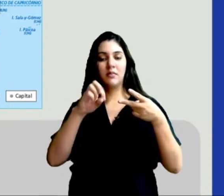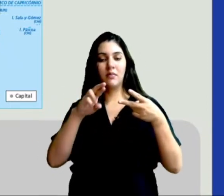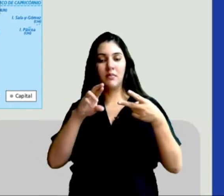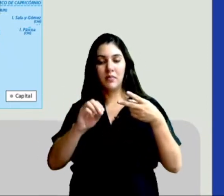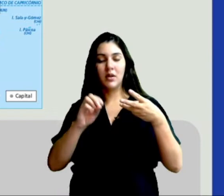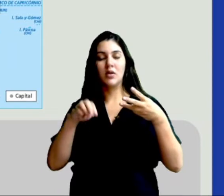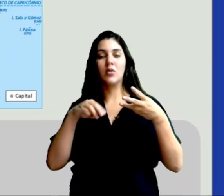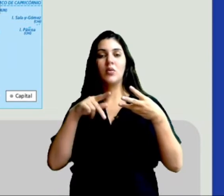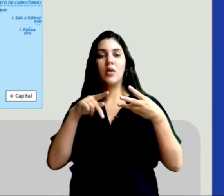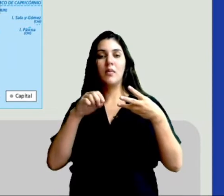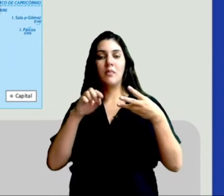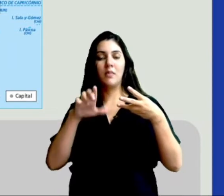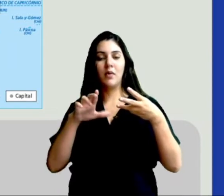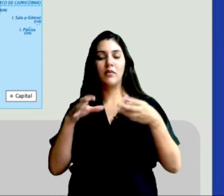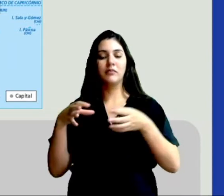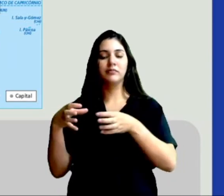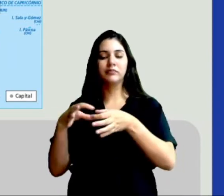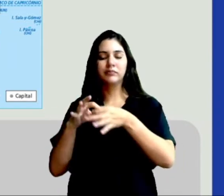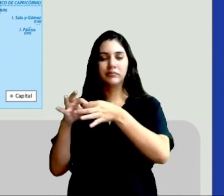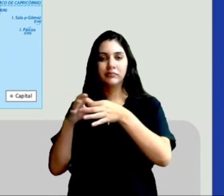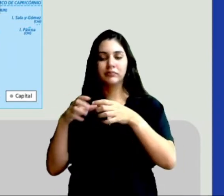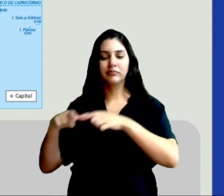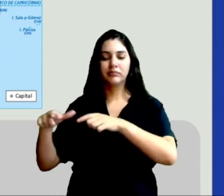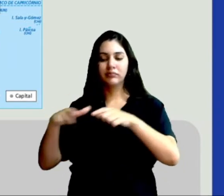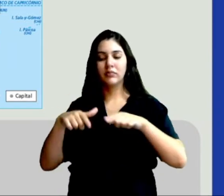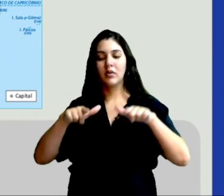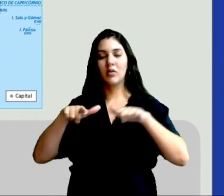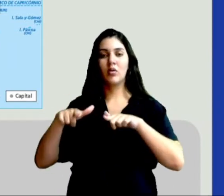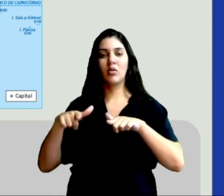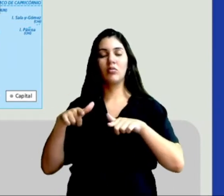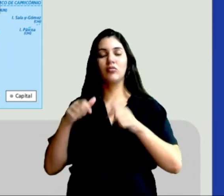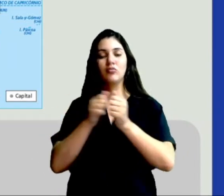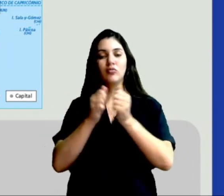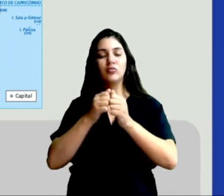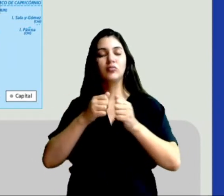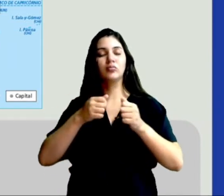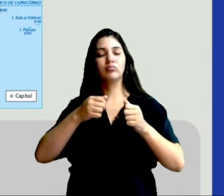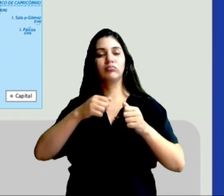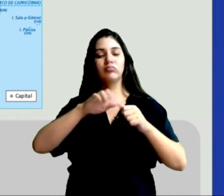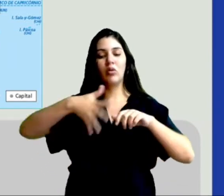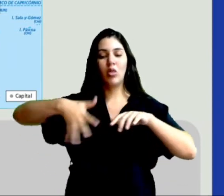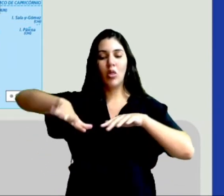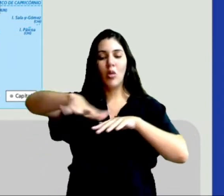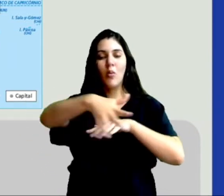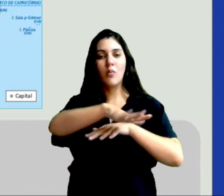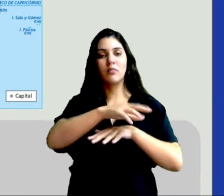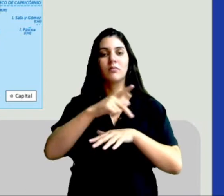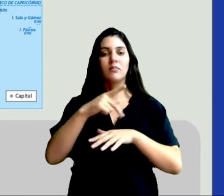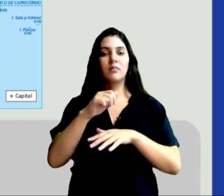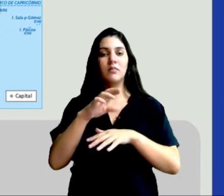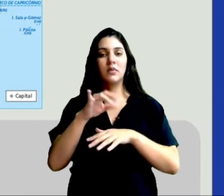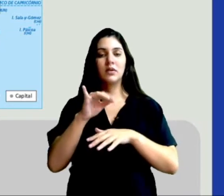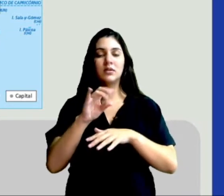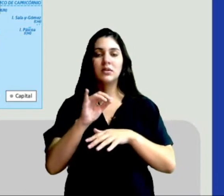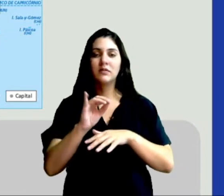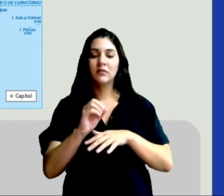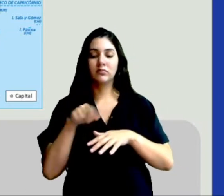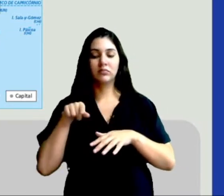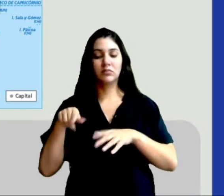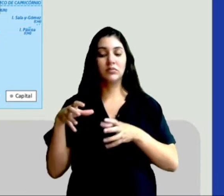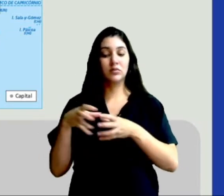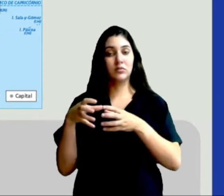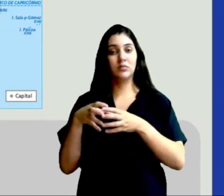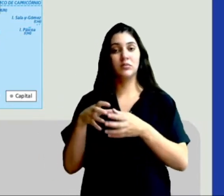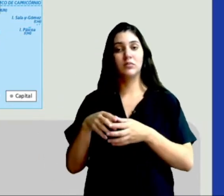e a Polinésia, né? Estão localizados ali no Oceano Pacífico. Então, essa é o grupo,